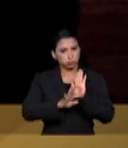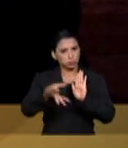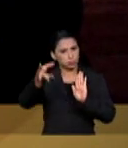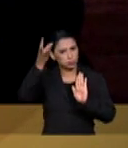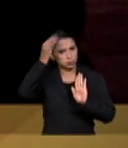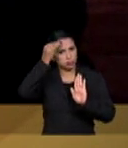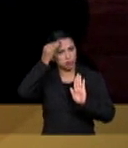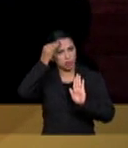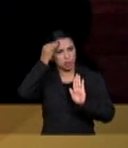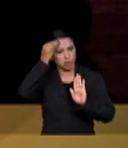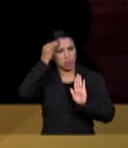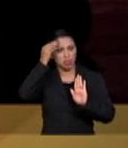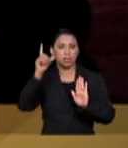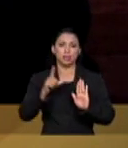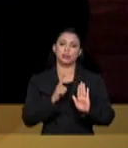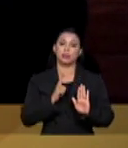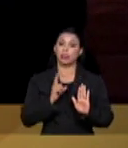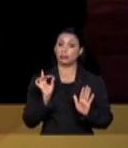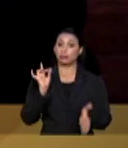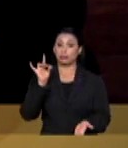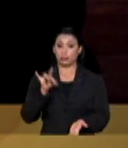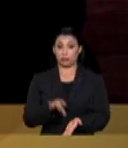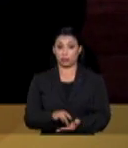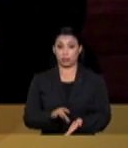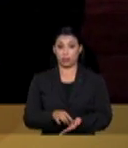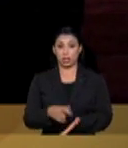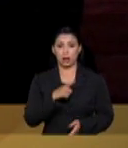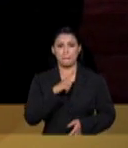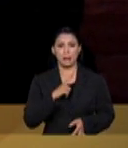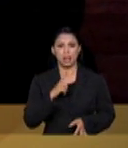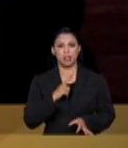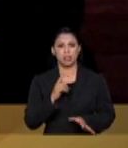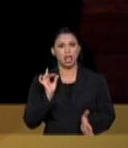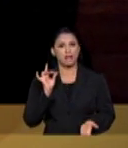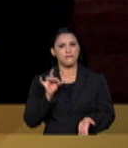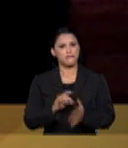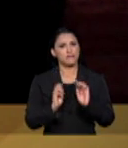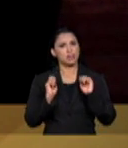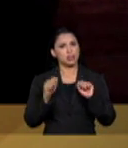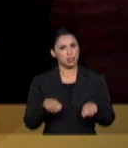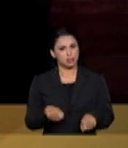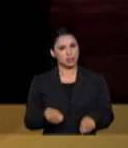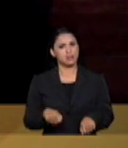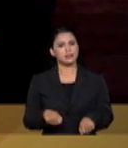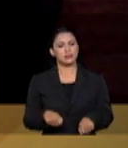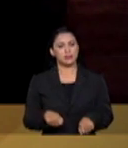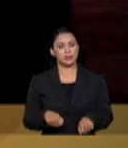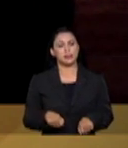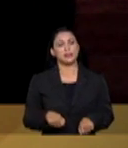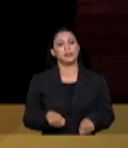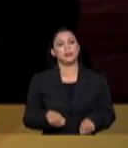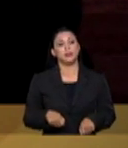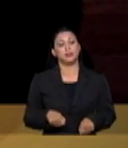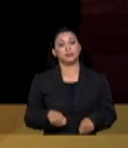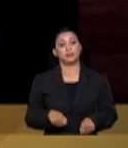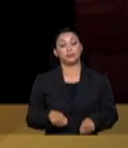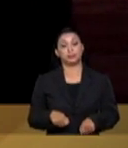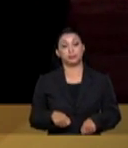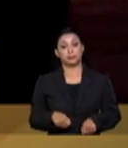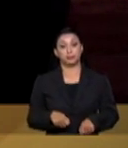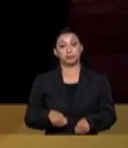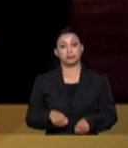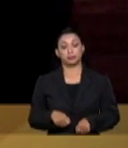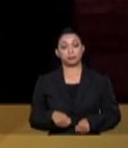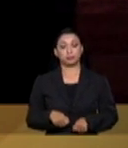EA projetar os seus efeitos de modo me e não se trâmites para o